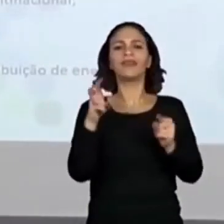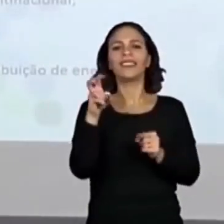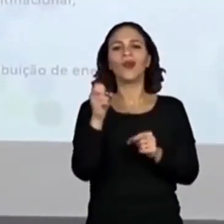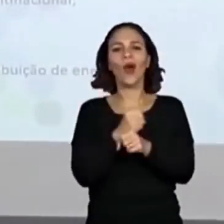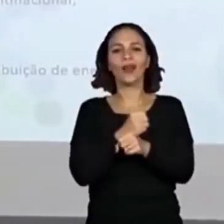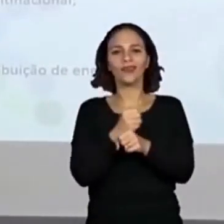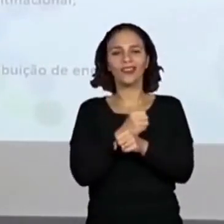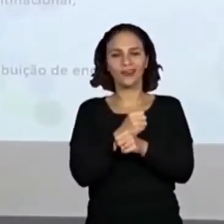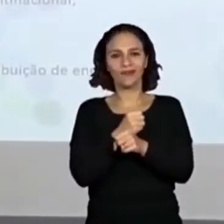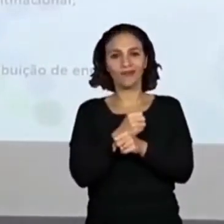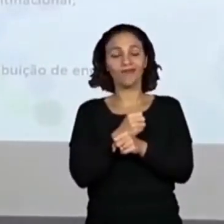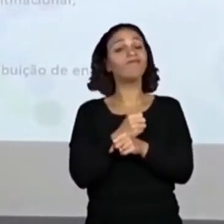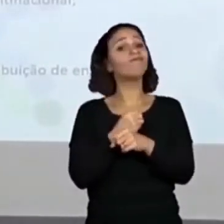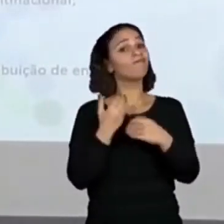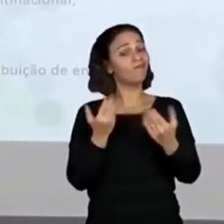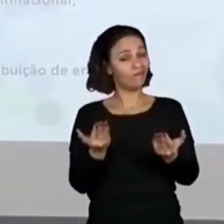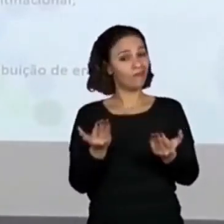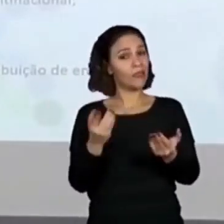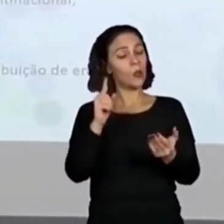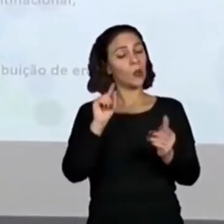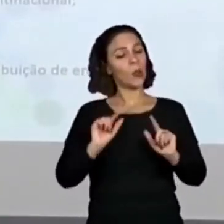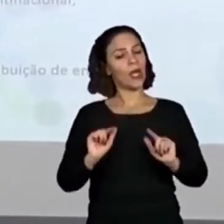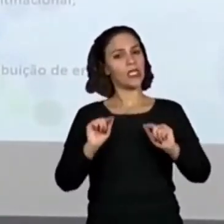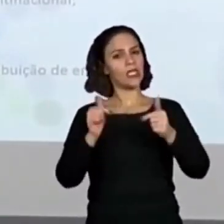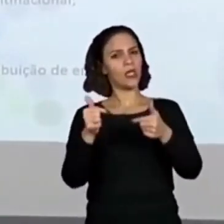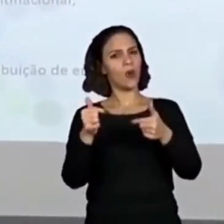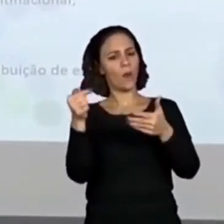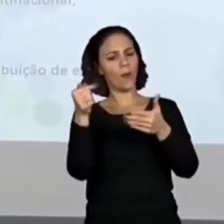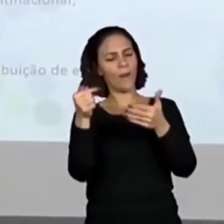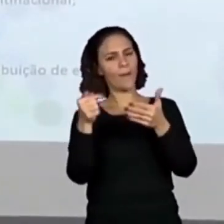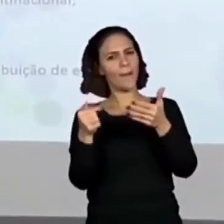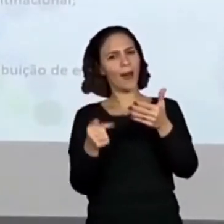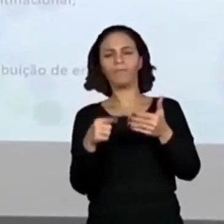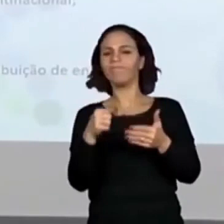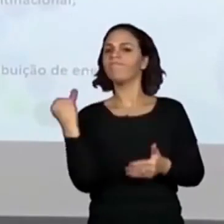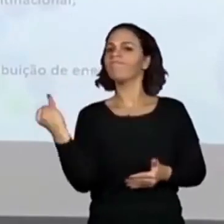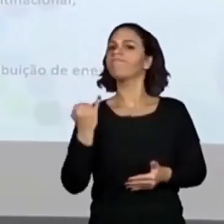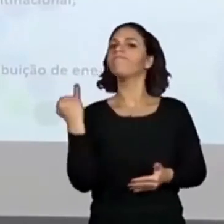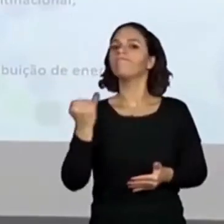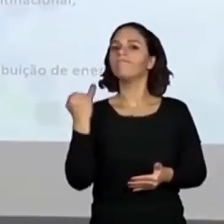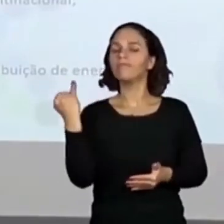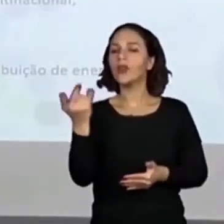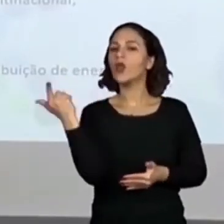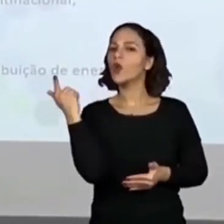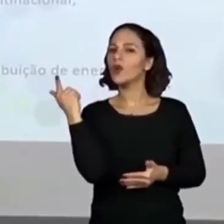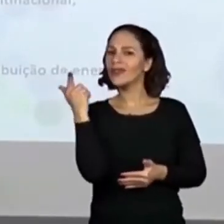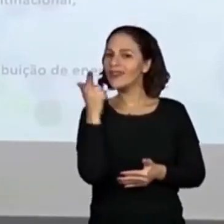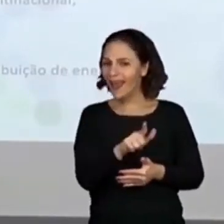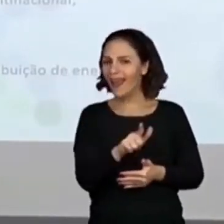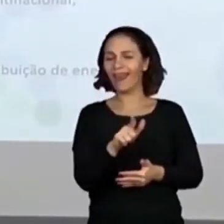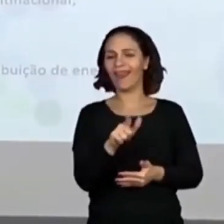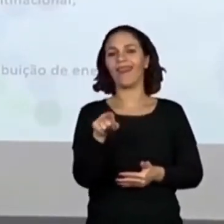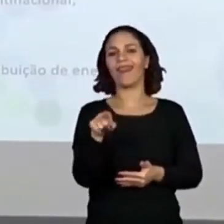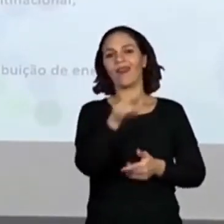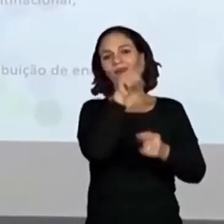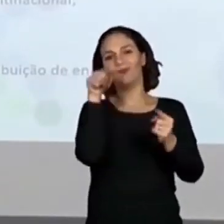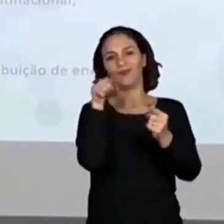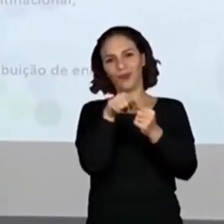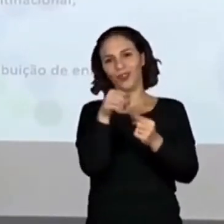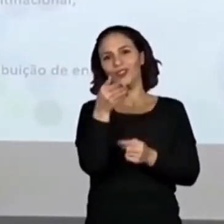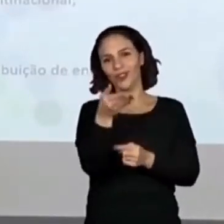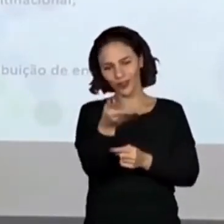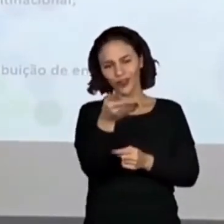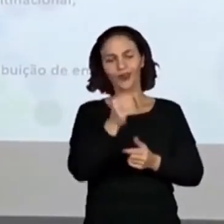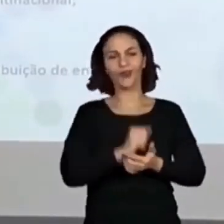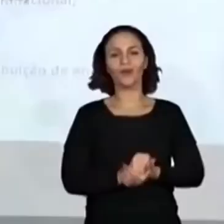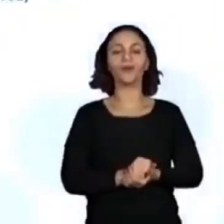isso, Juscelino tomou algumas atitudes que foram fundamentais para que ele conseguisse atingir aquela meta